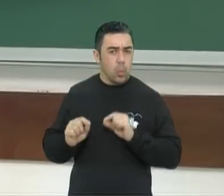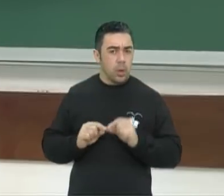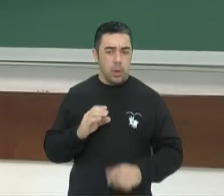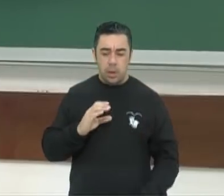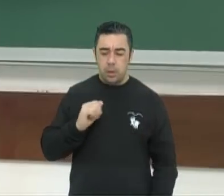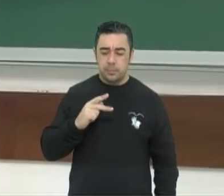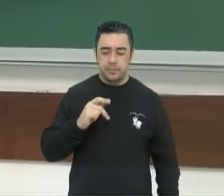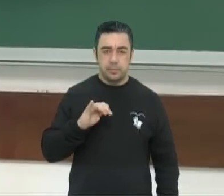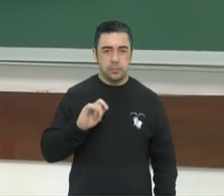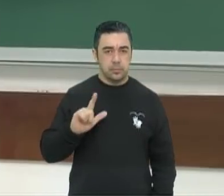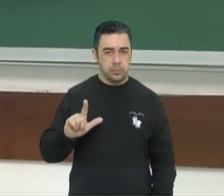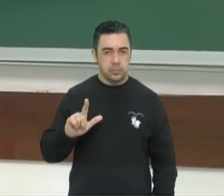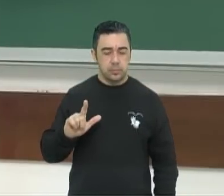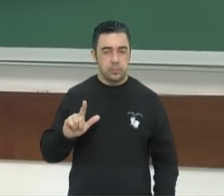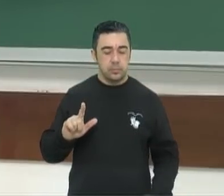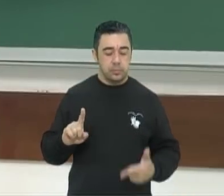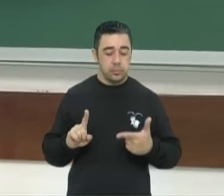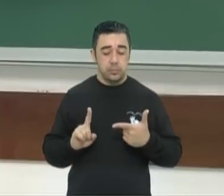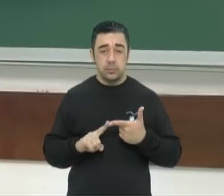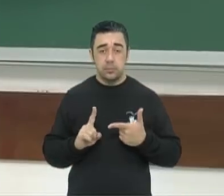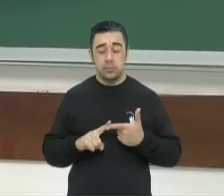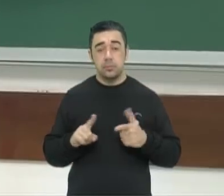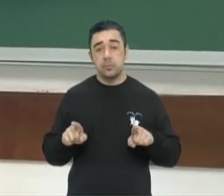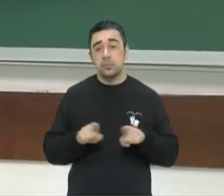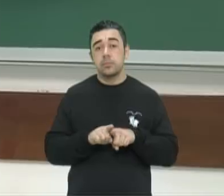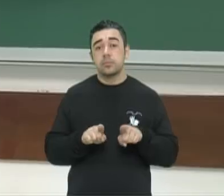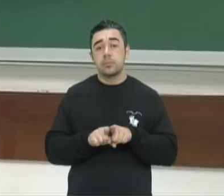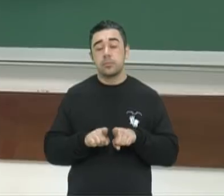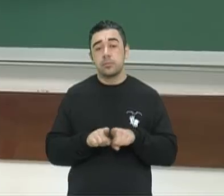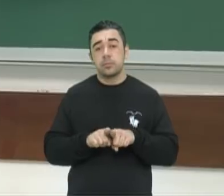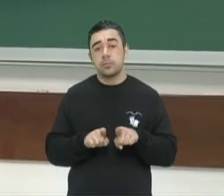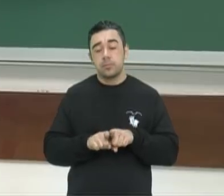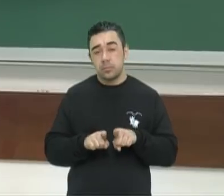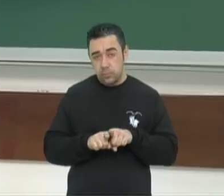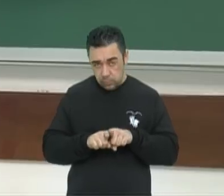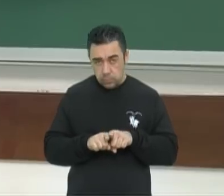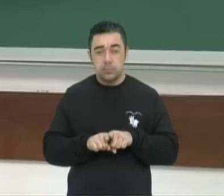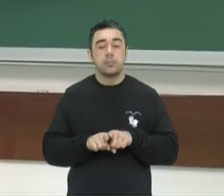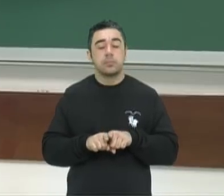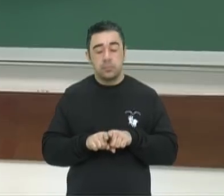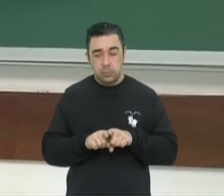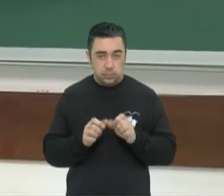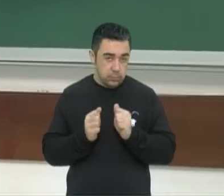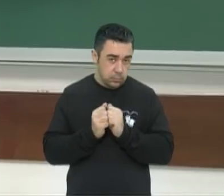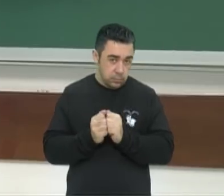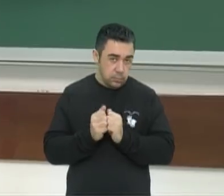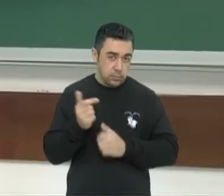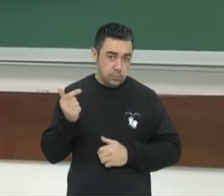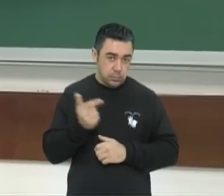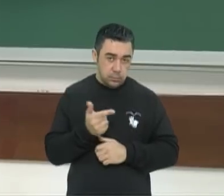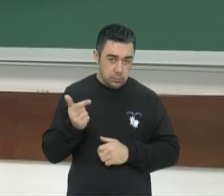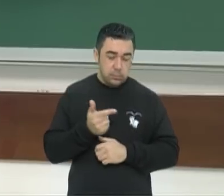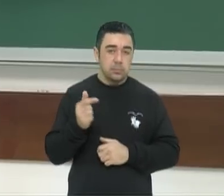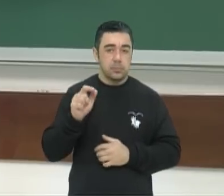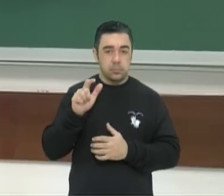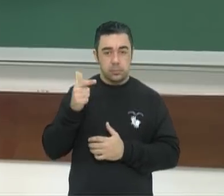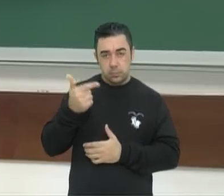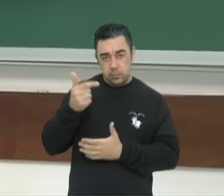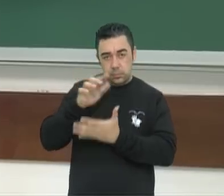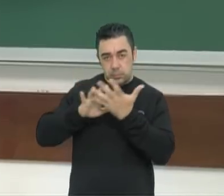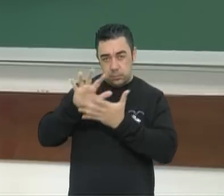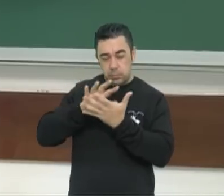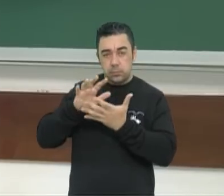capital financeiro. E também, junto com isso, tá? Que faz parte da segunda Revolução Industrial no século